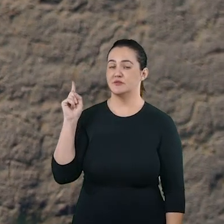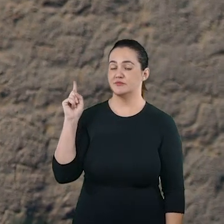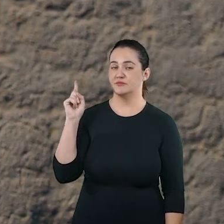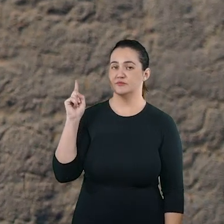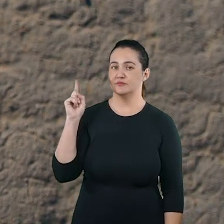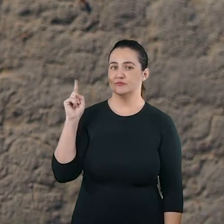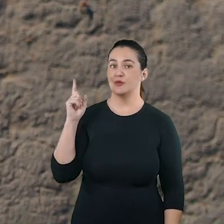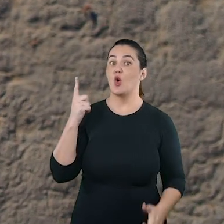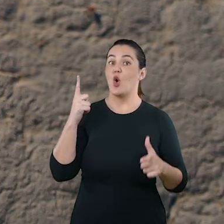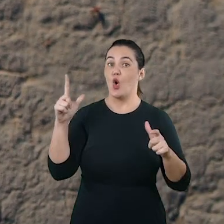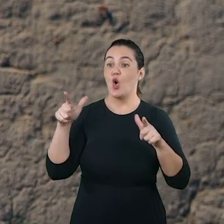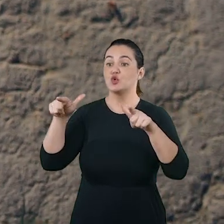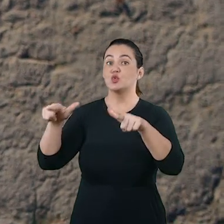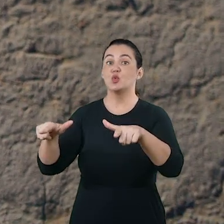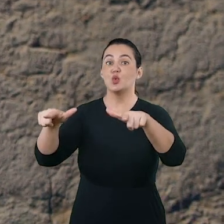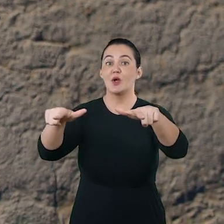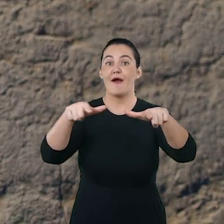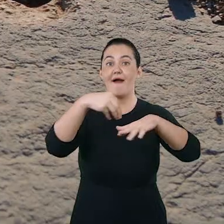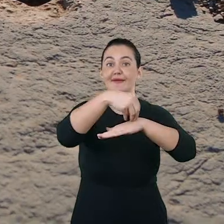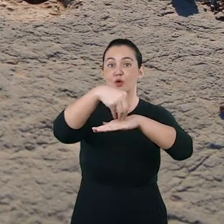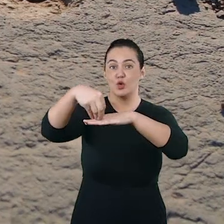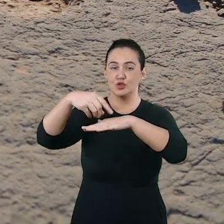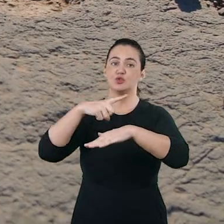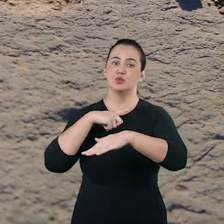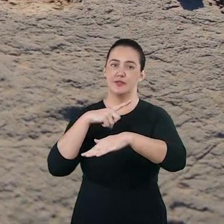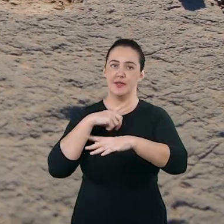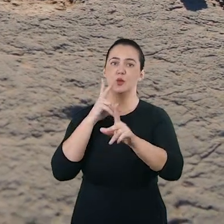sítios arqueológicos. Muito obrigado pela água, produção.